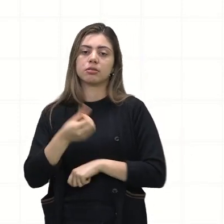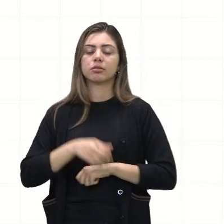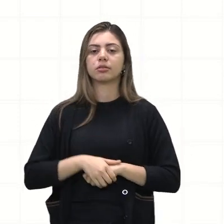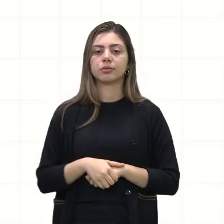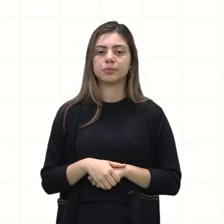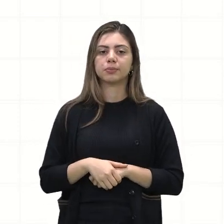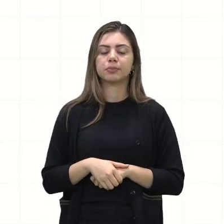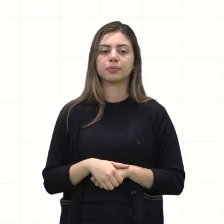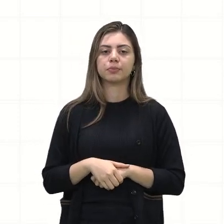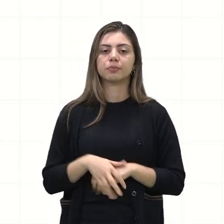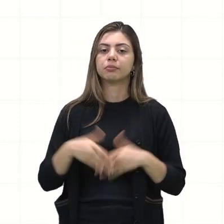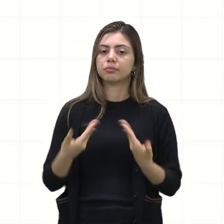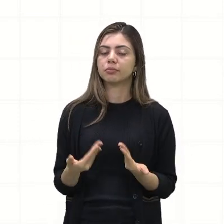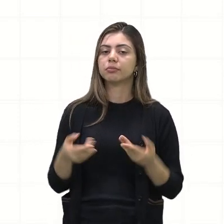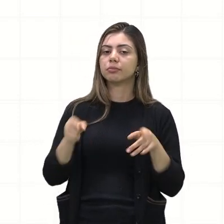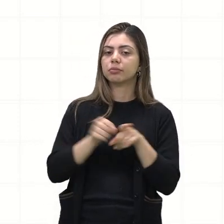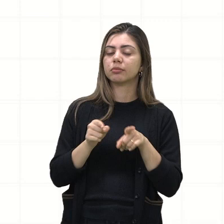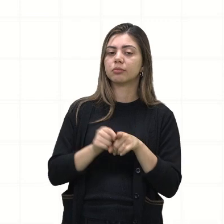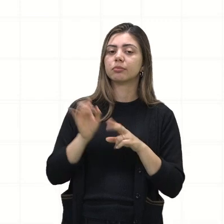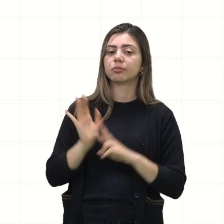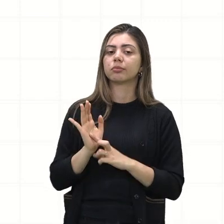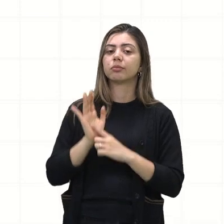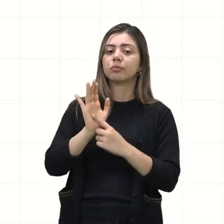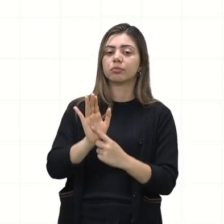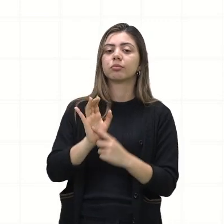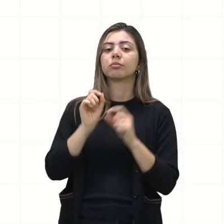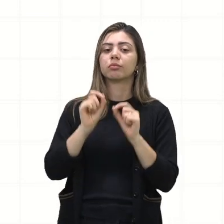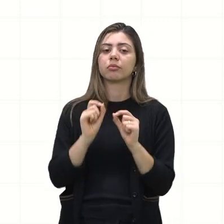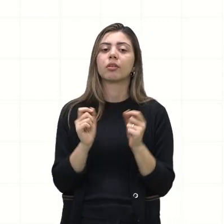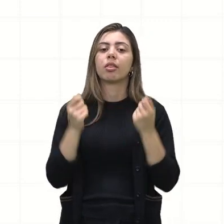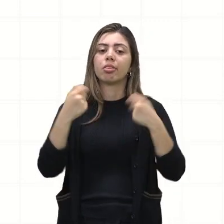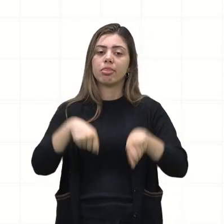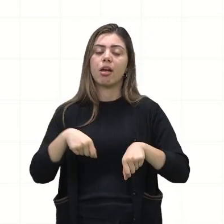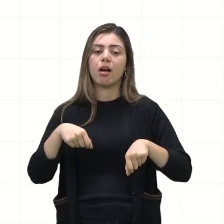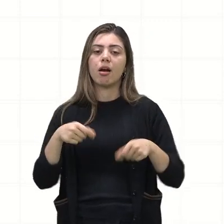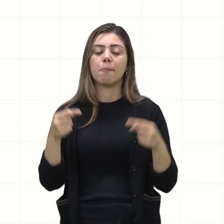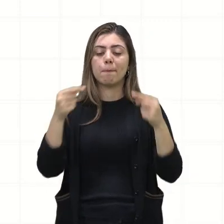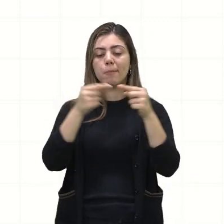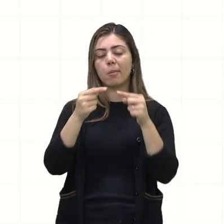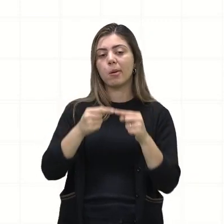E aí eu coloquei também, ó, na forma de conjunto